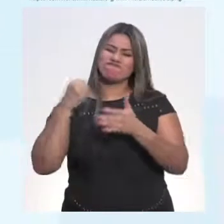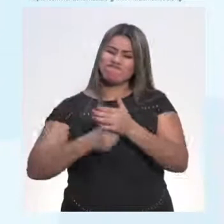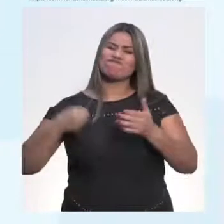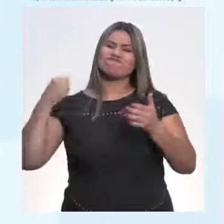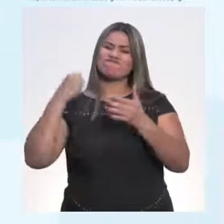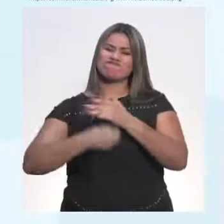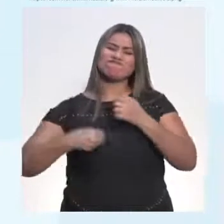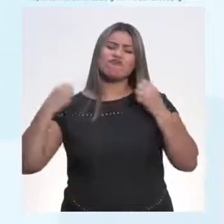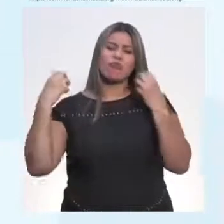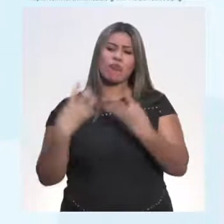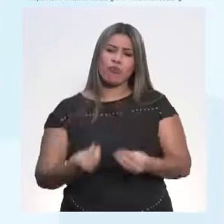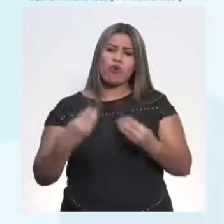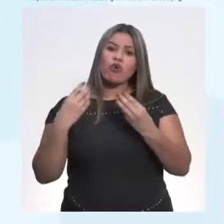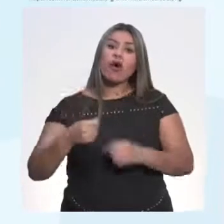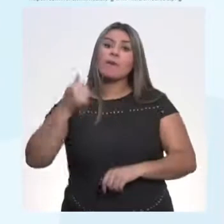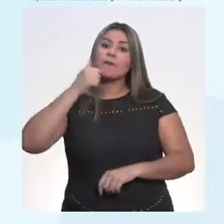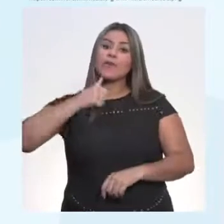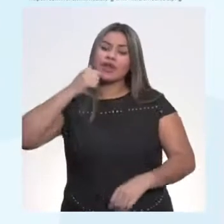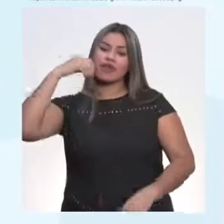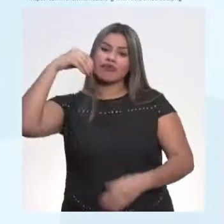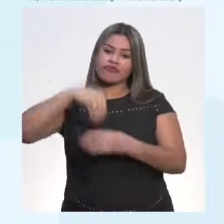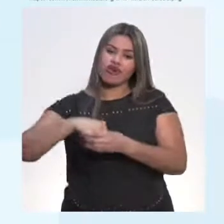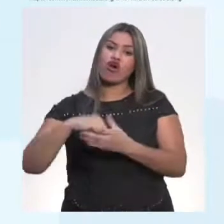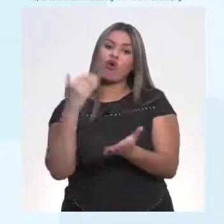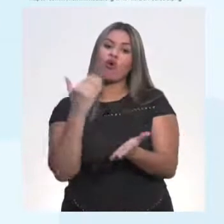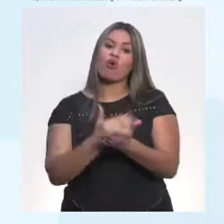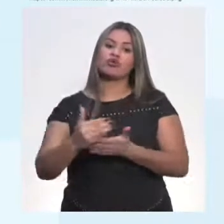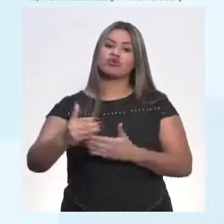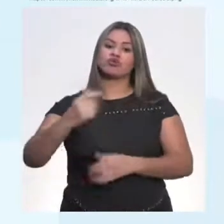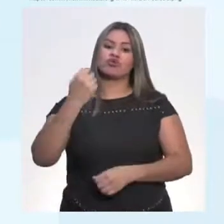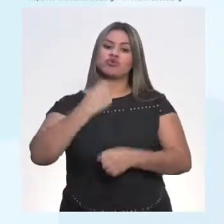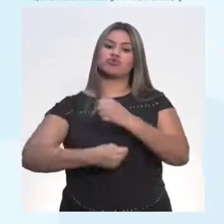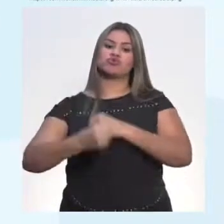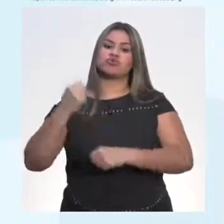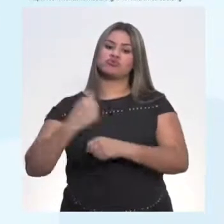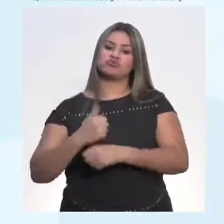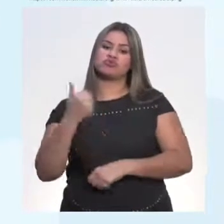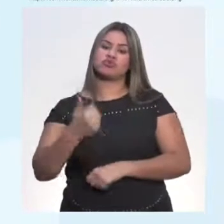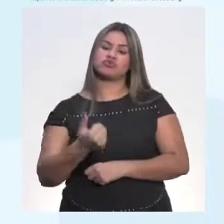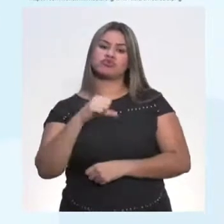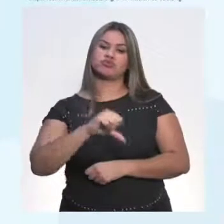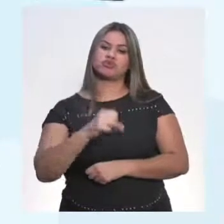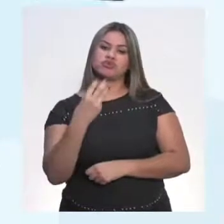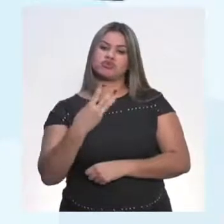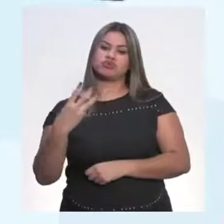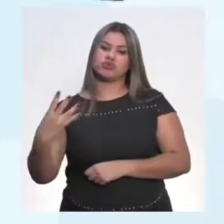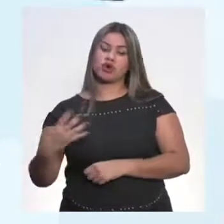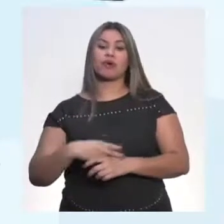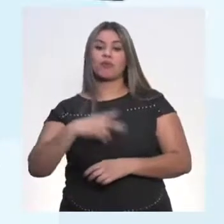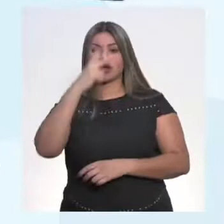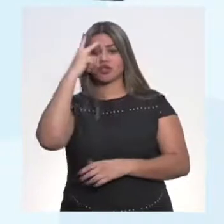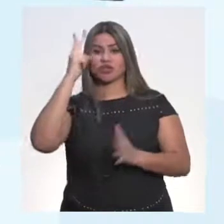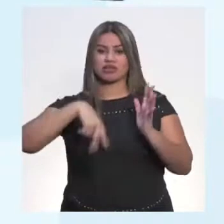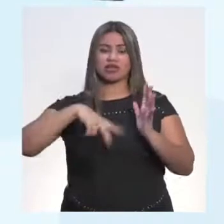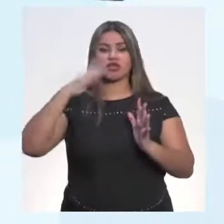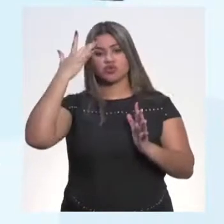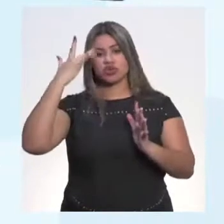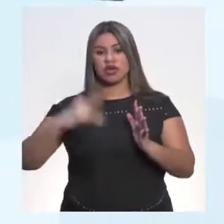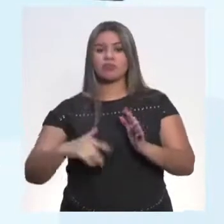as mulheres só tiveram direito ao voto em 1934 e os analfabetos em 1988